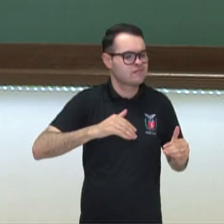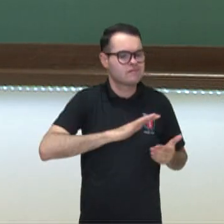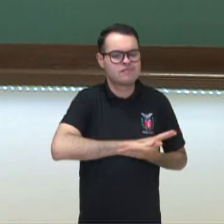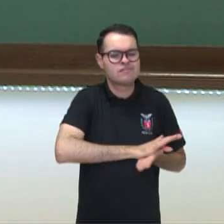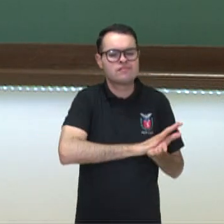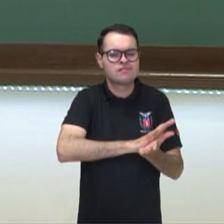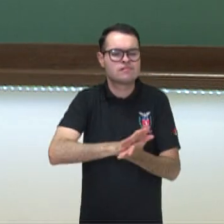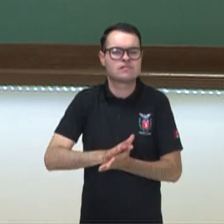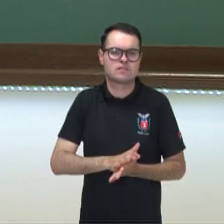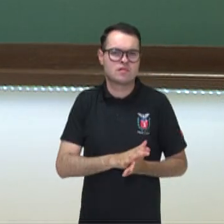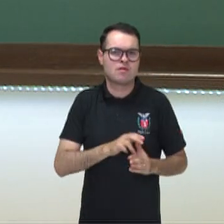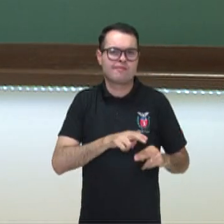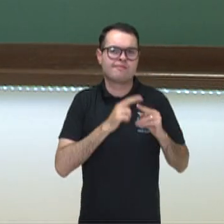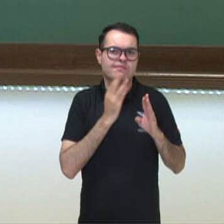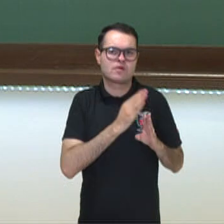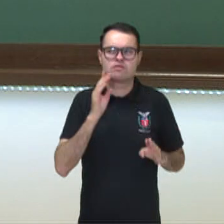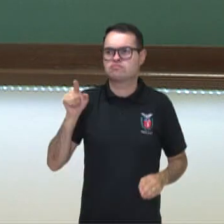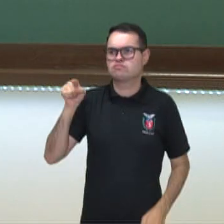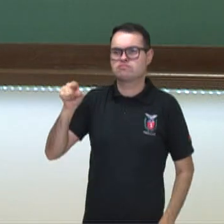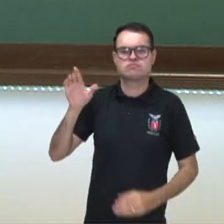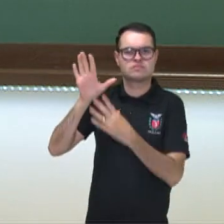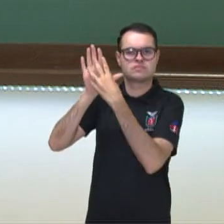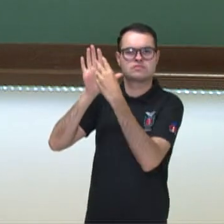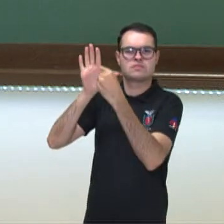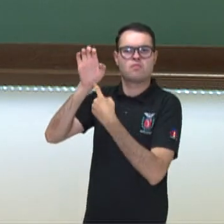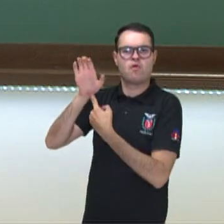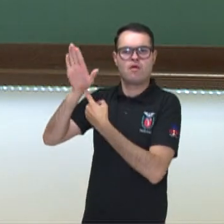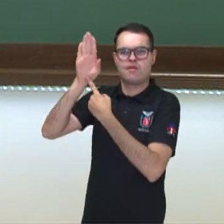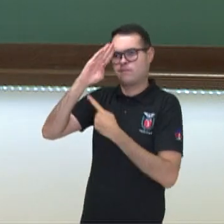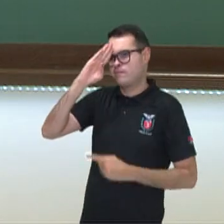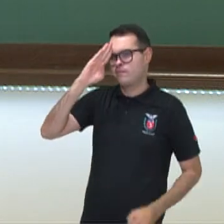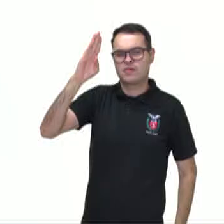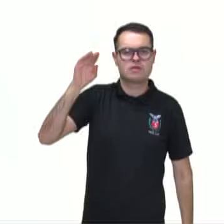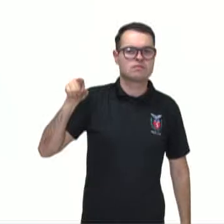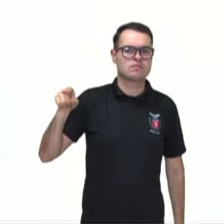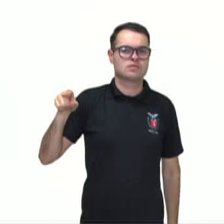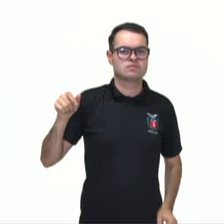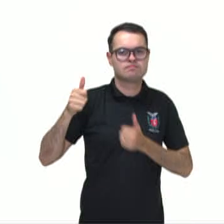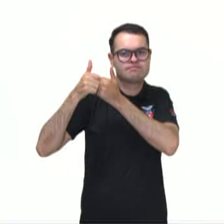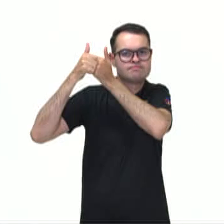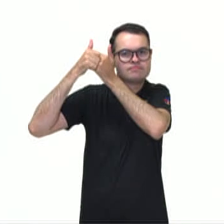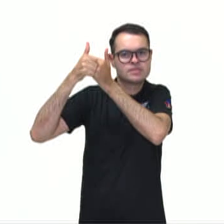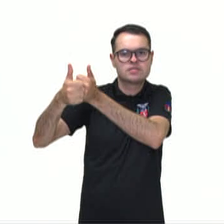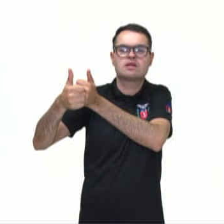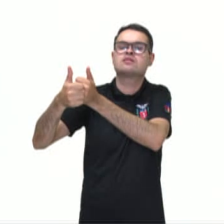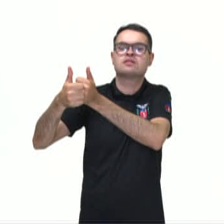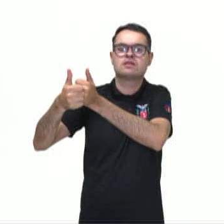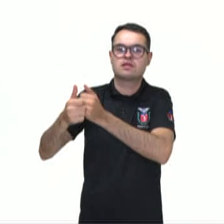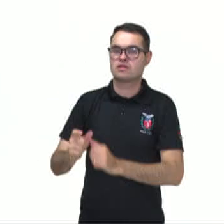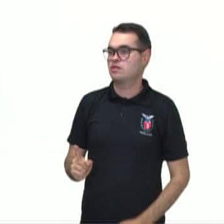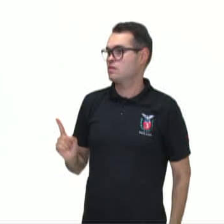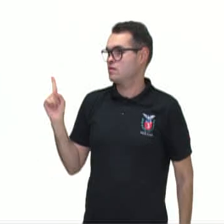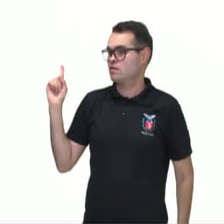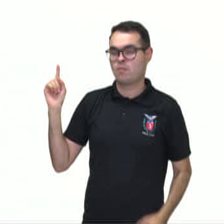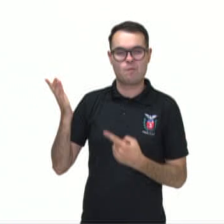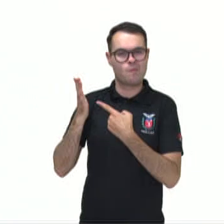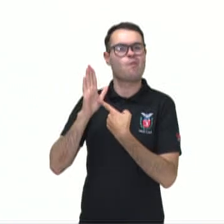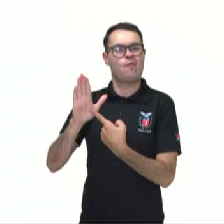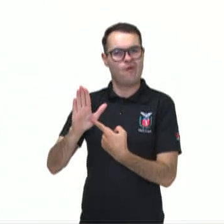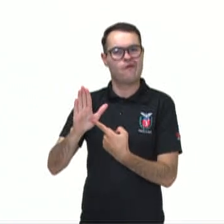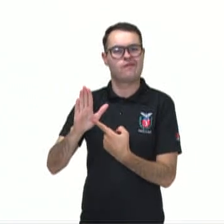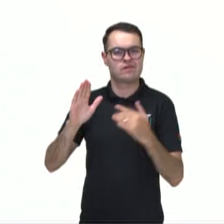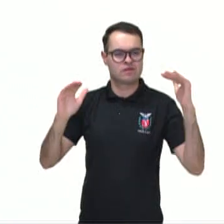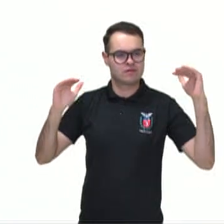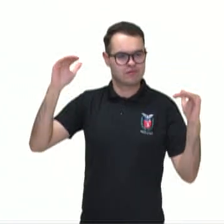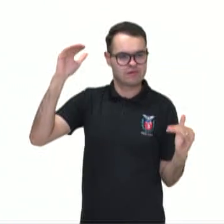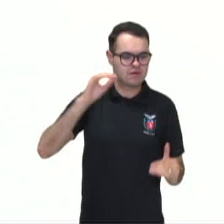etnias em função de uma etnia central eurocêntrica. E aqui a gente tem do lado uma imagem que mostra muito bem a